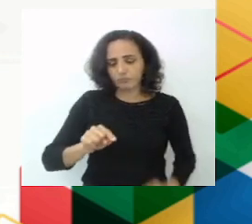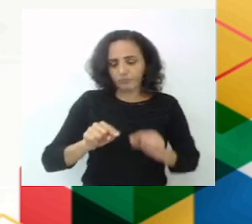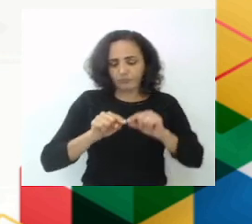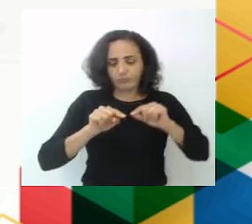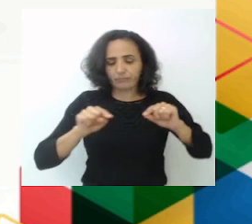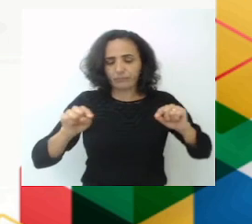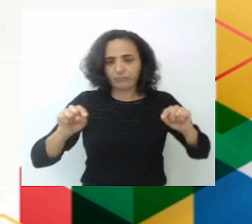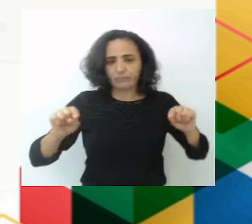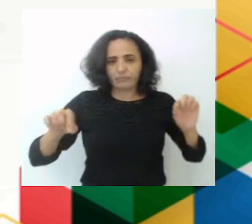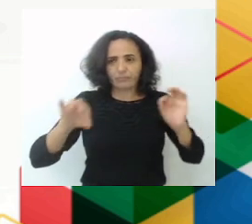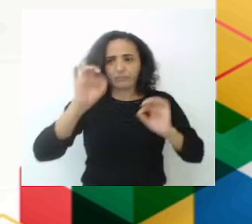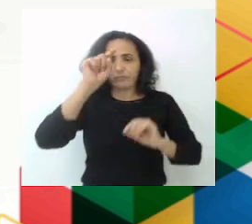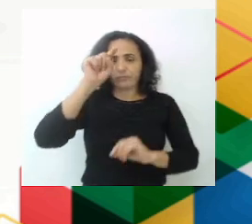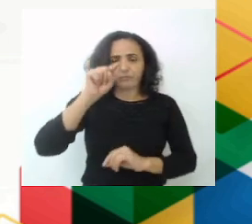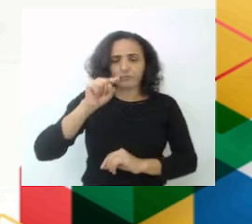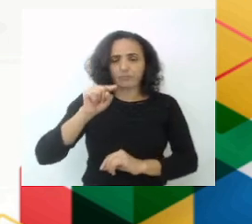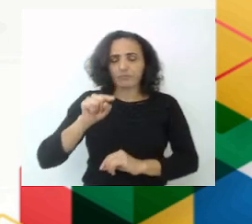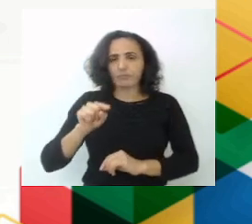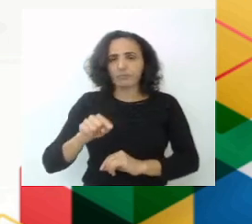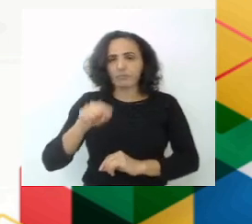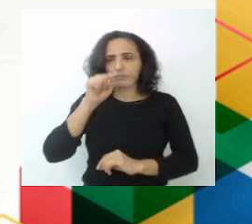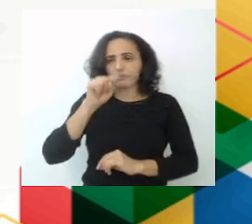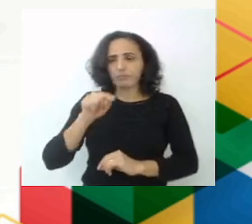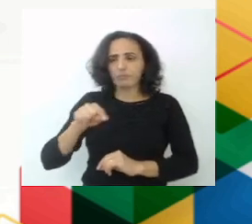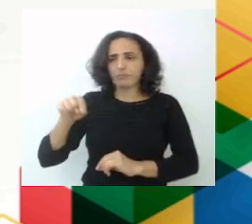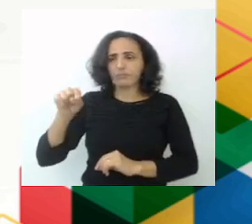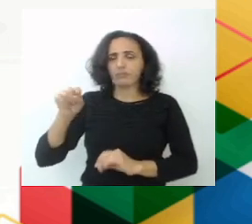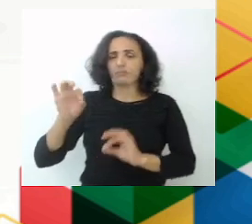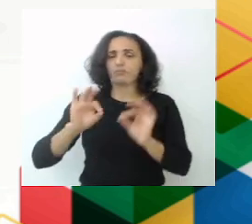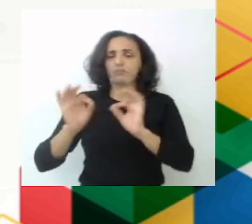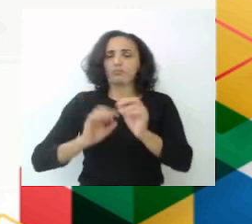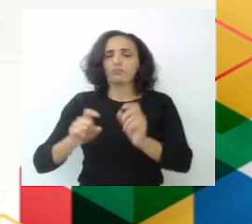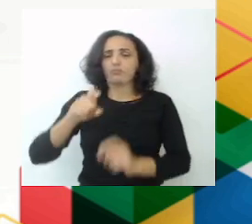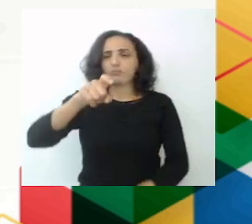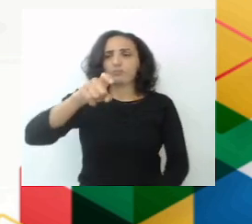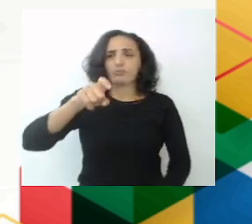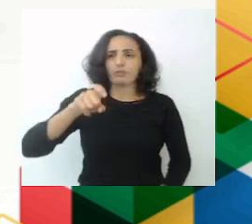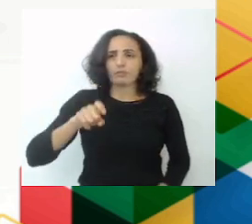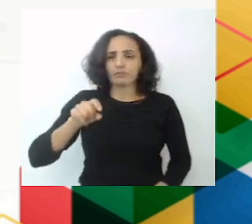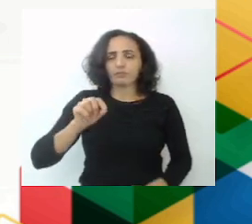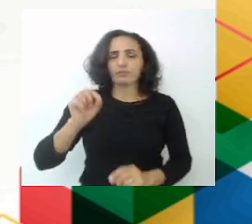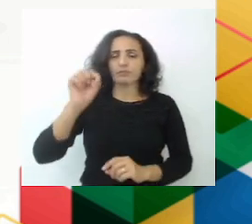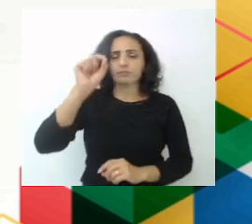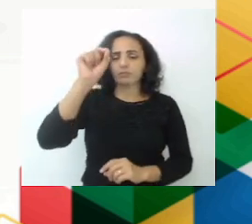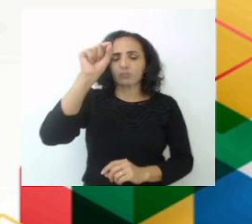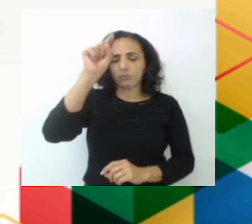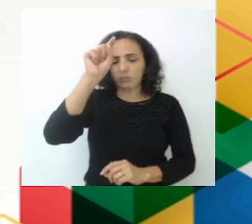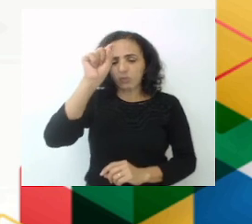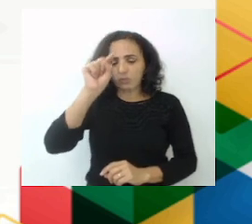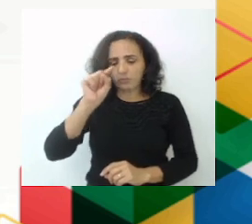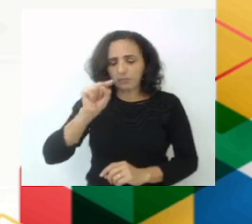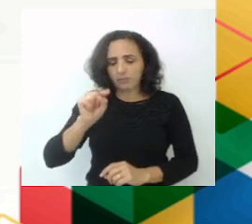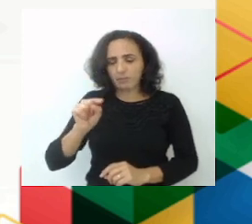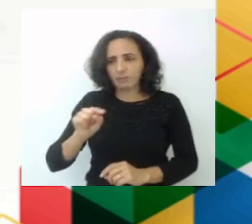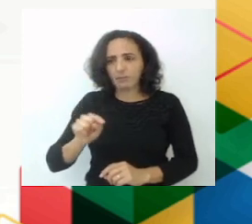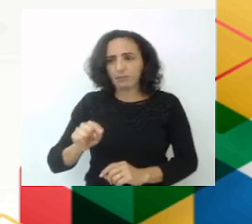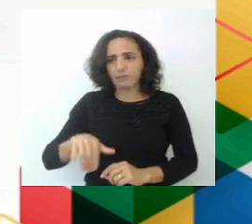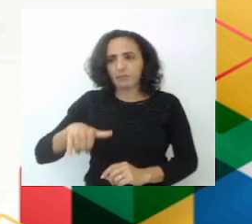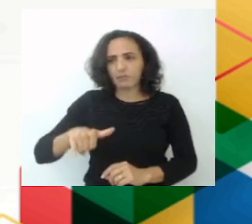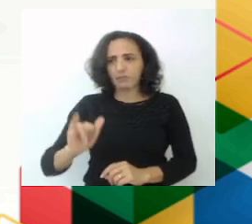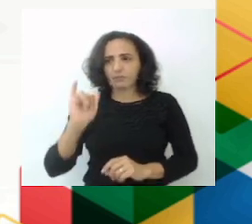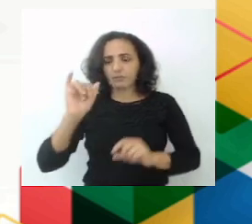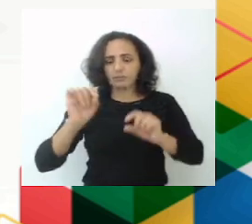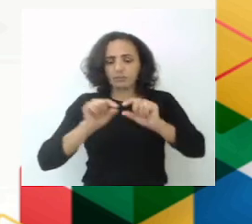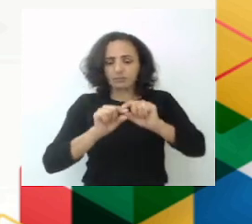Menos 3 é um valor negativo de x. Lembrando que x está no eixo horizontal e o y está no eixo